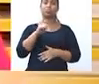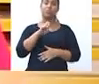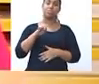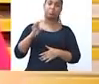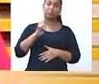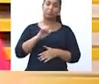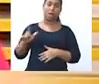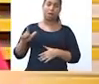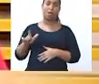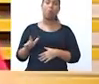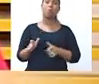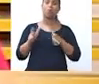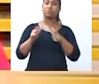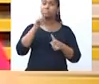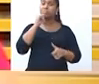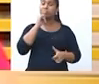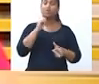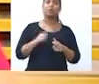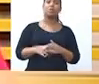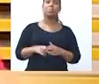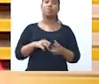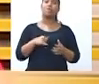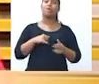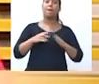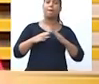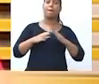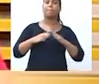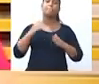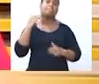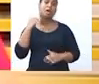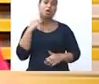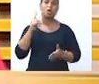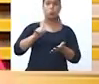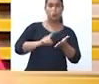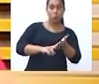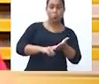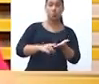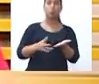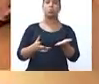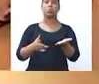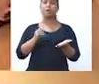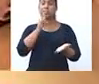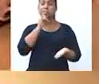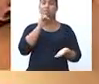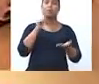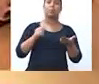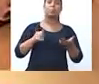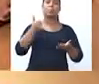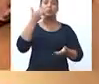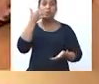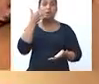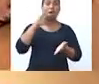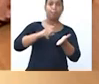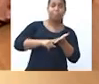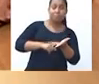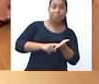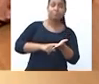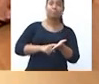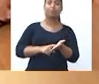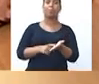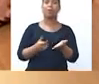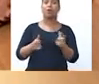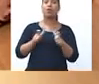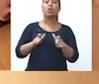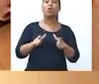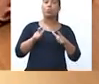chego no médico, banco. No banco, na entrada do condomínio. No celular, hoje em dia. Isso. Né? Então, esse é um